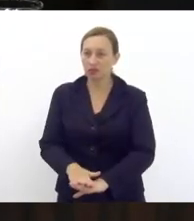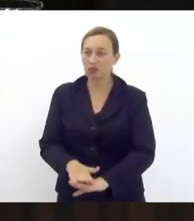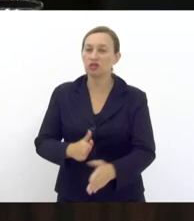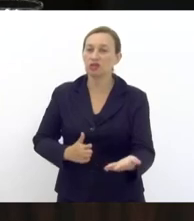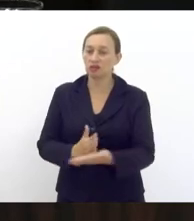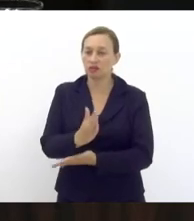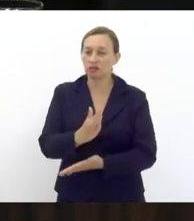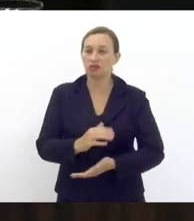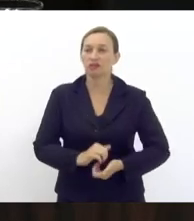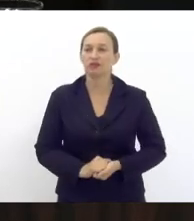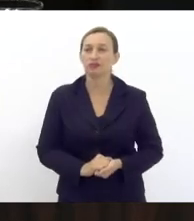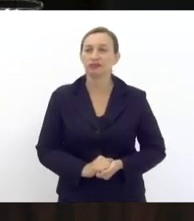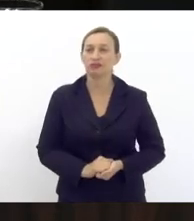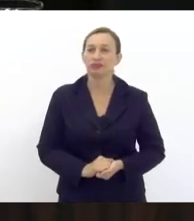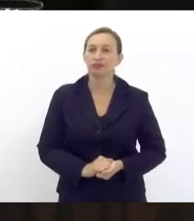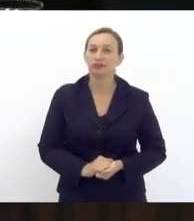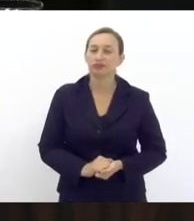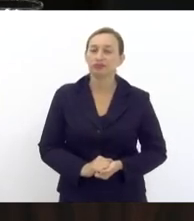Aprovado.